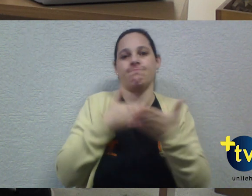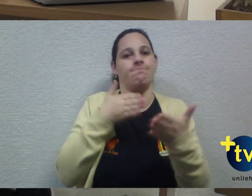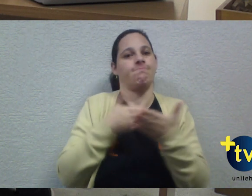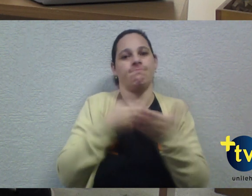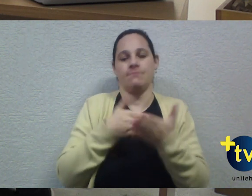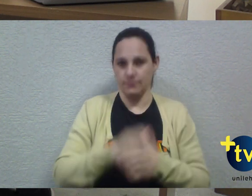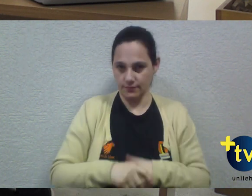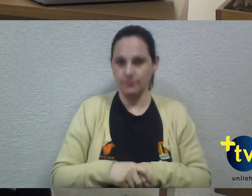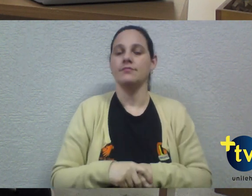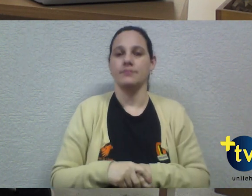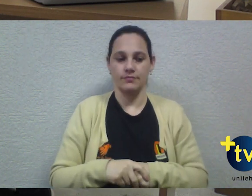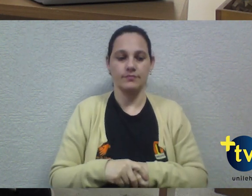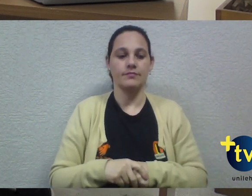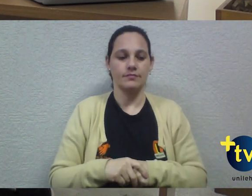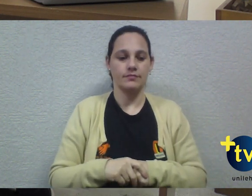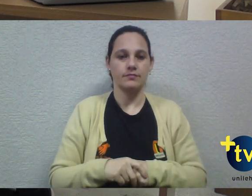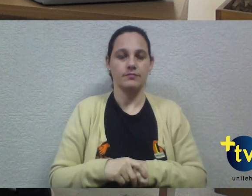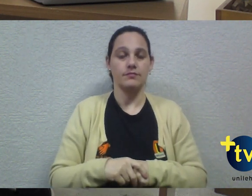necessidades humanas que são ilimitadas.